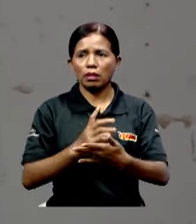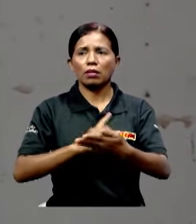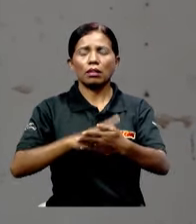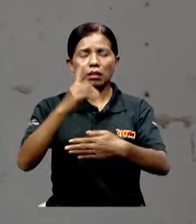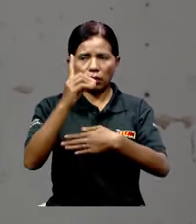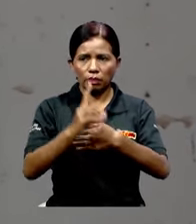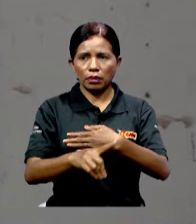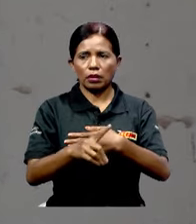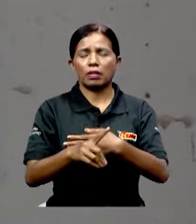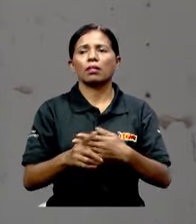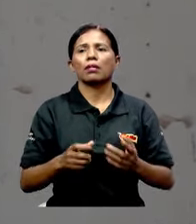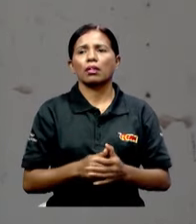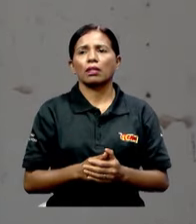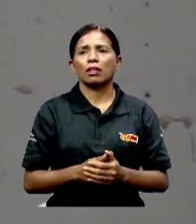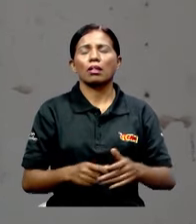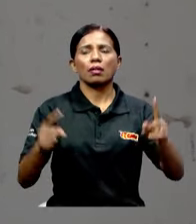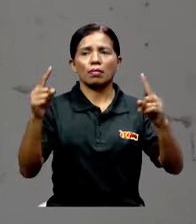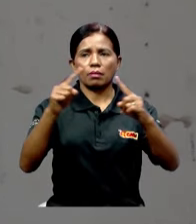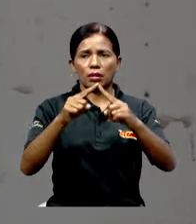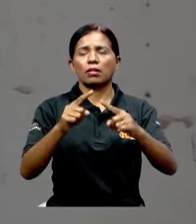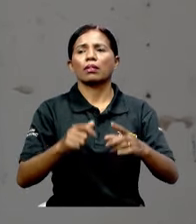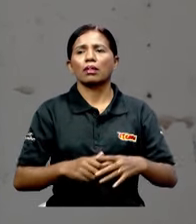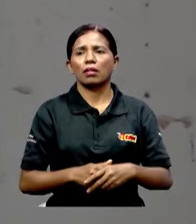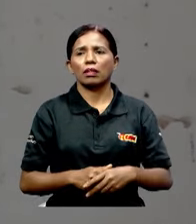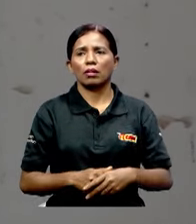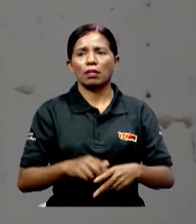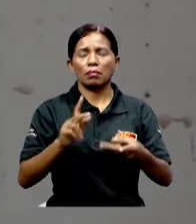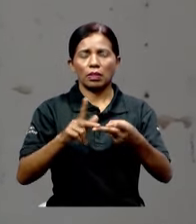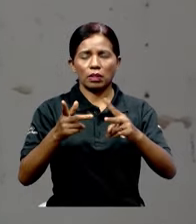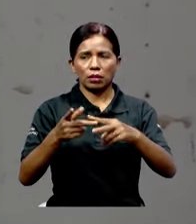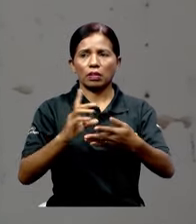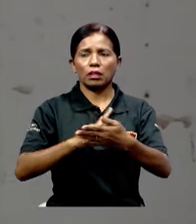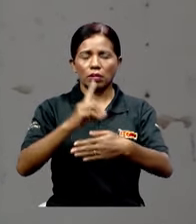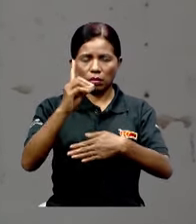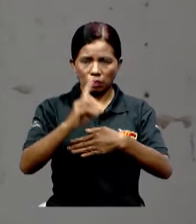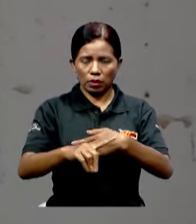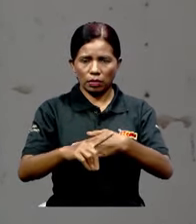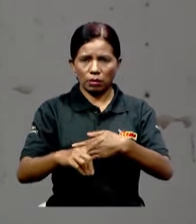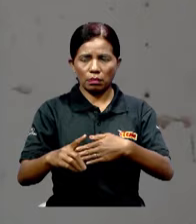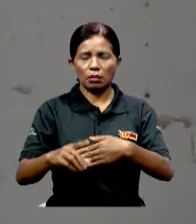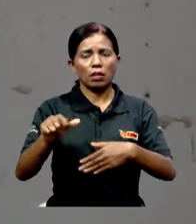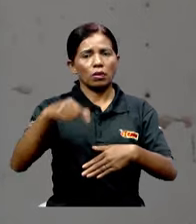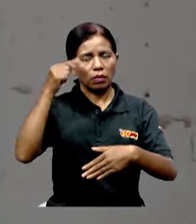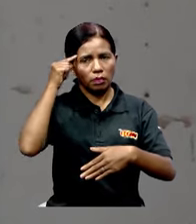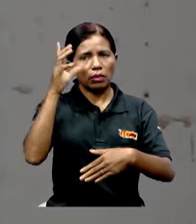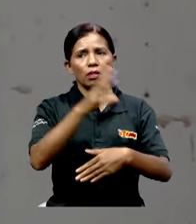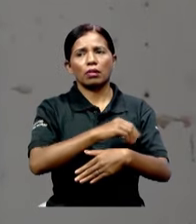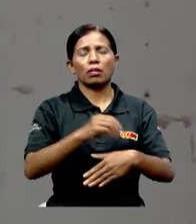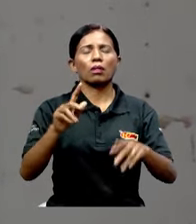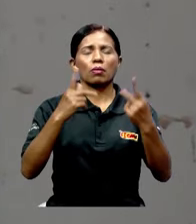desenvolvimento, mas parceiro de desenvolvimento governamental,